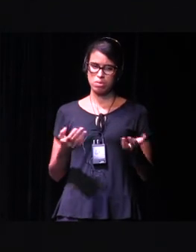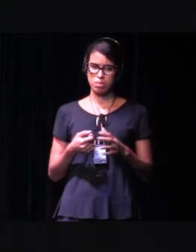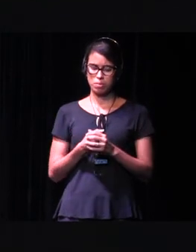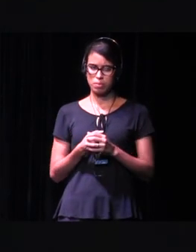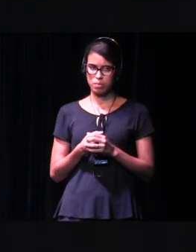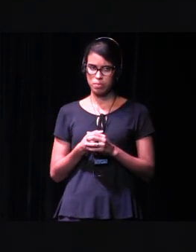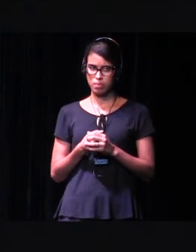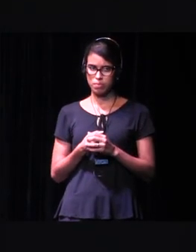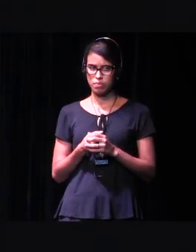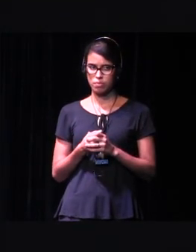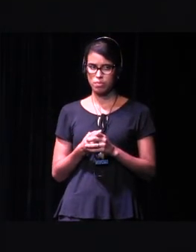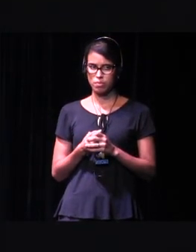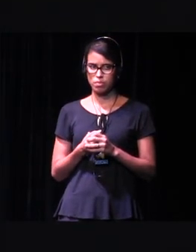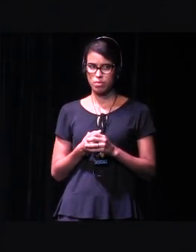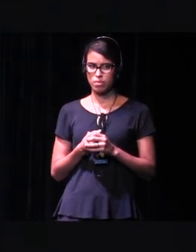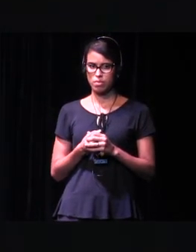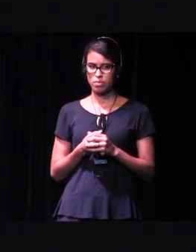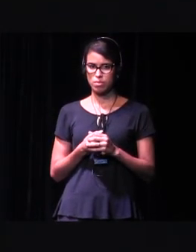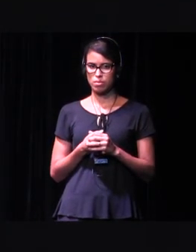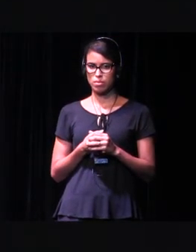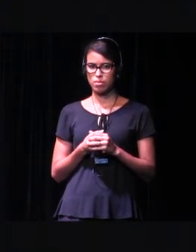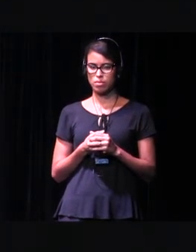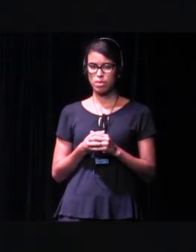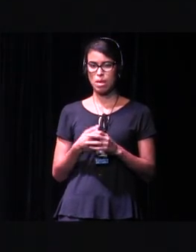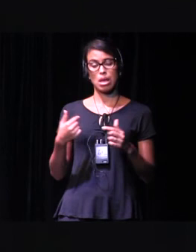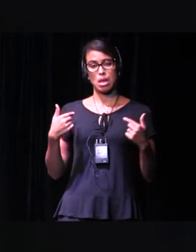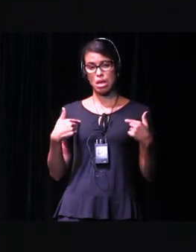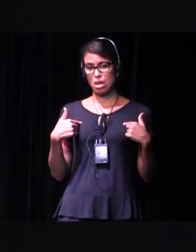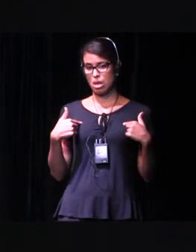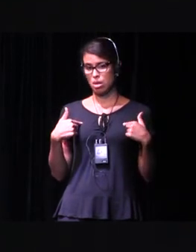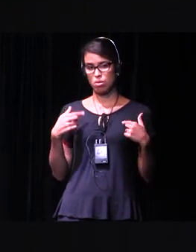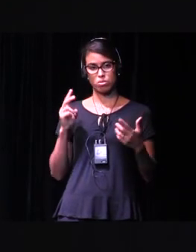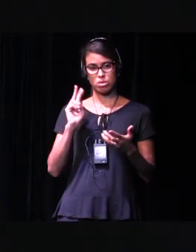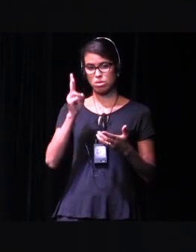como se fazia duas gerações atrás. Eu sempre fui andar no colégio.